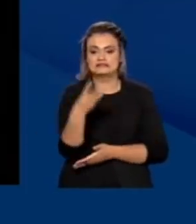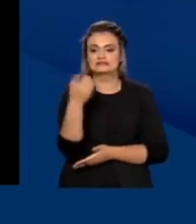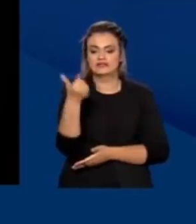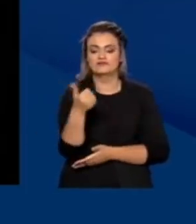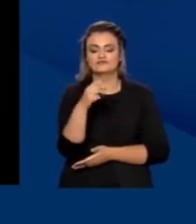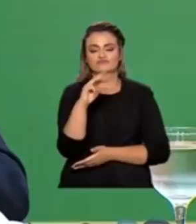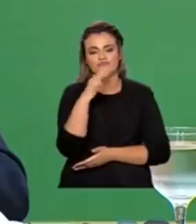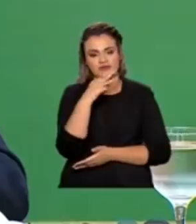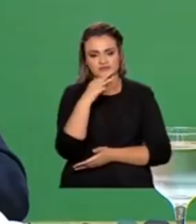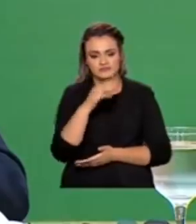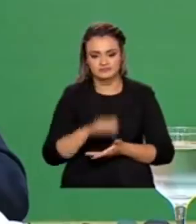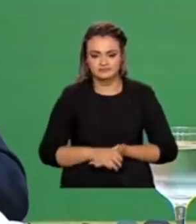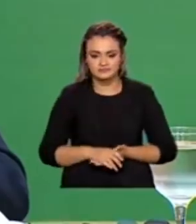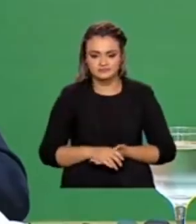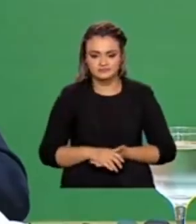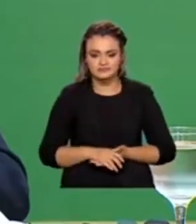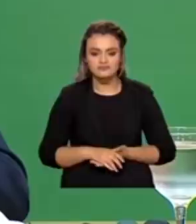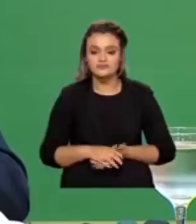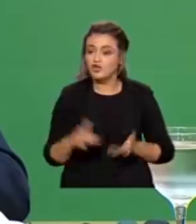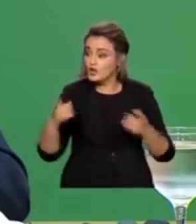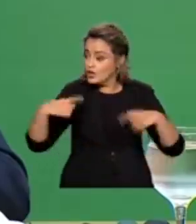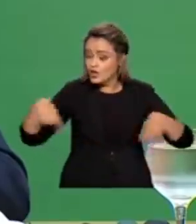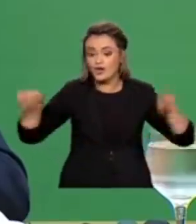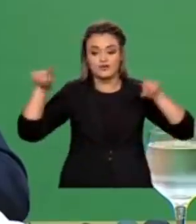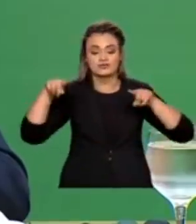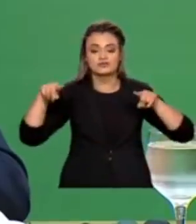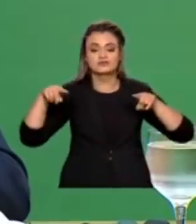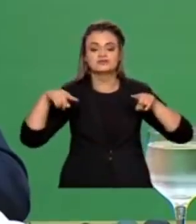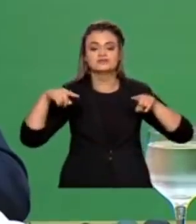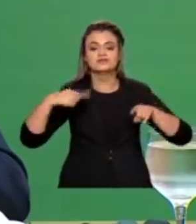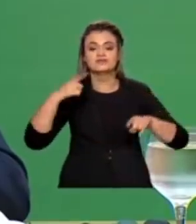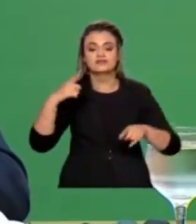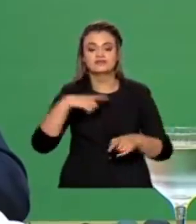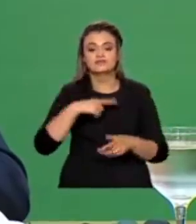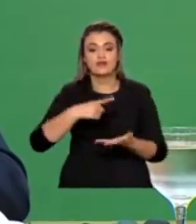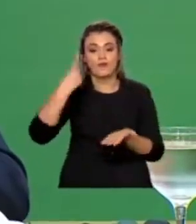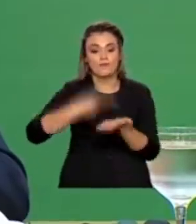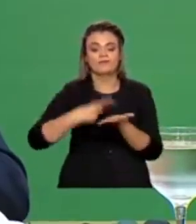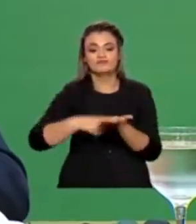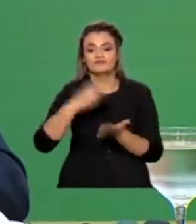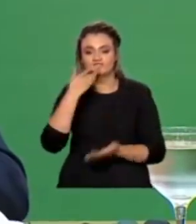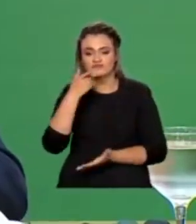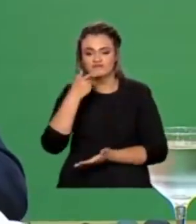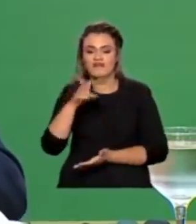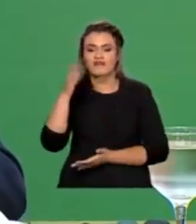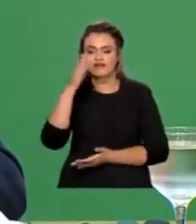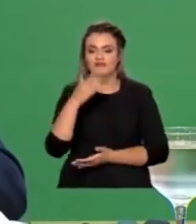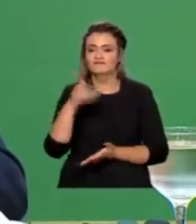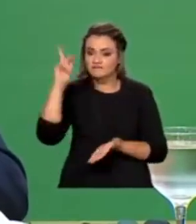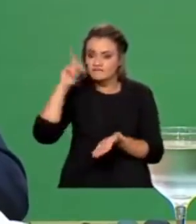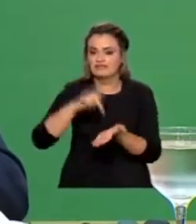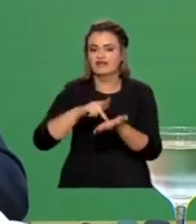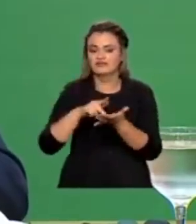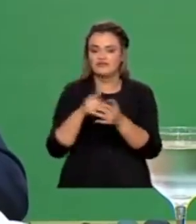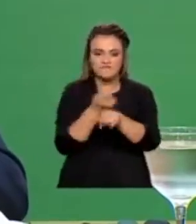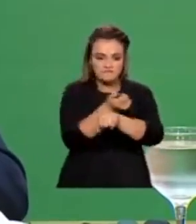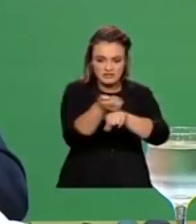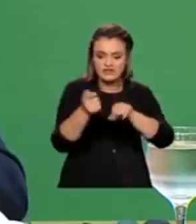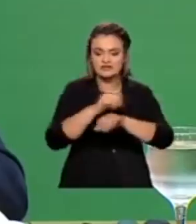março. Nós temos o compromisso com a verdade e temos que combater as fake news.